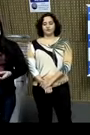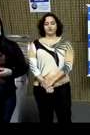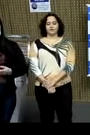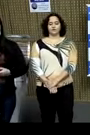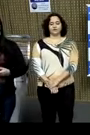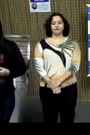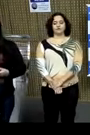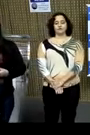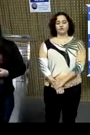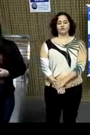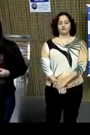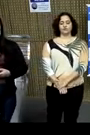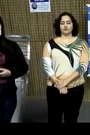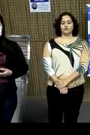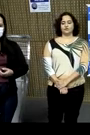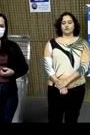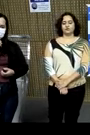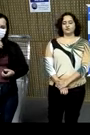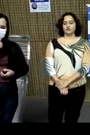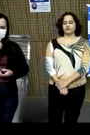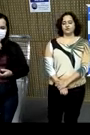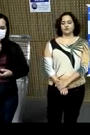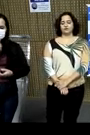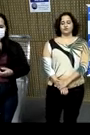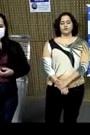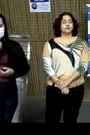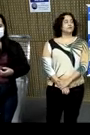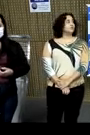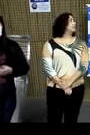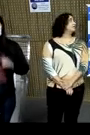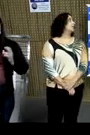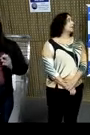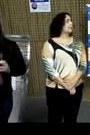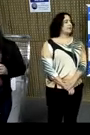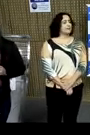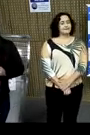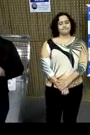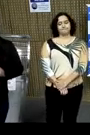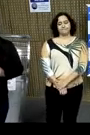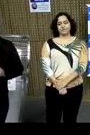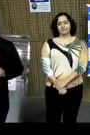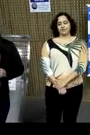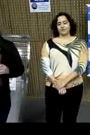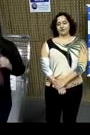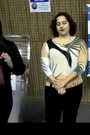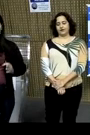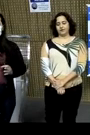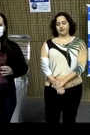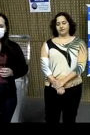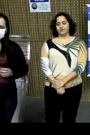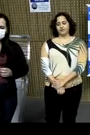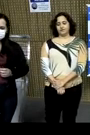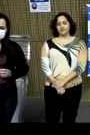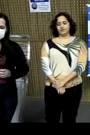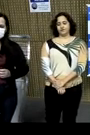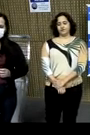adolescente, atendimento ao adolescente de 11 a 19 anos, uma população de 1.451, em